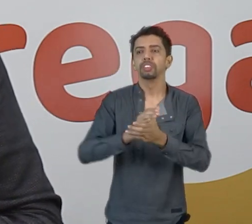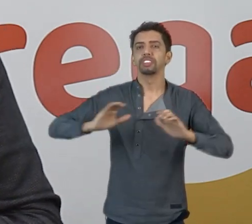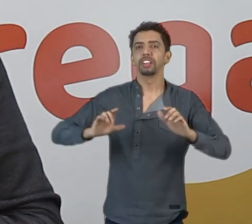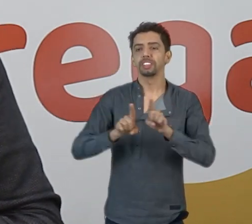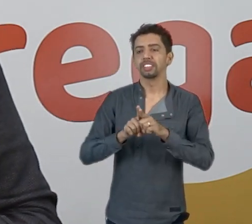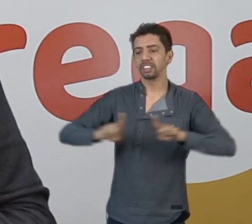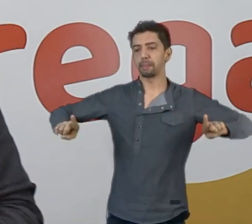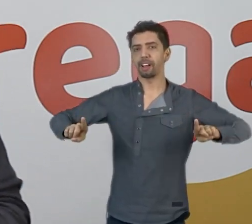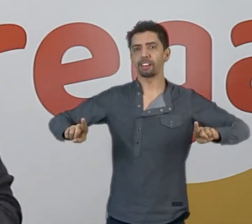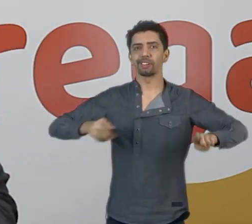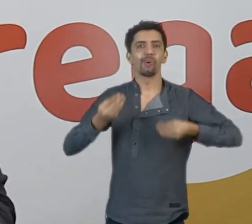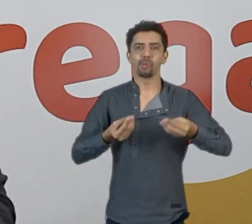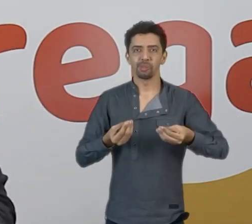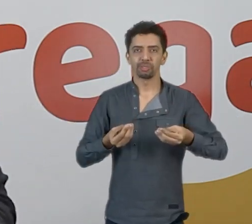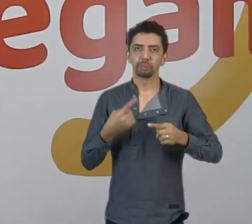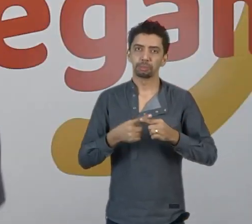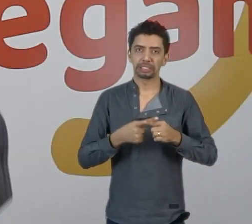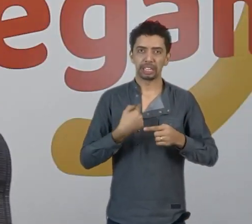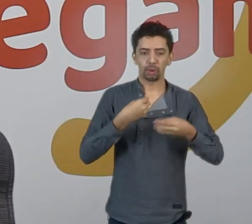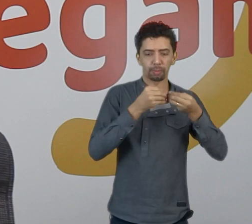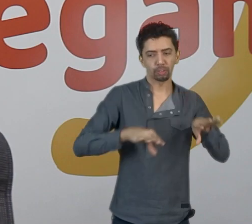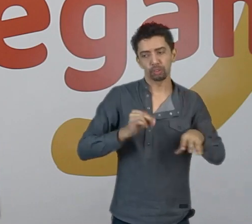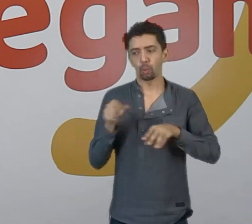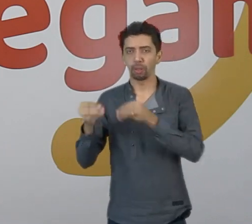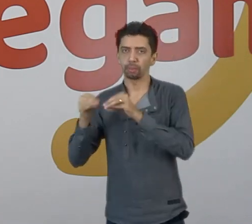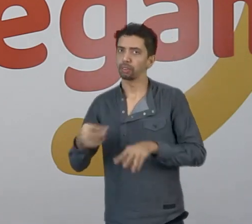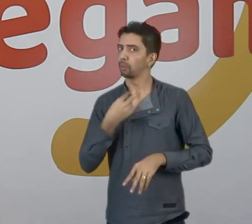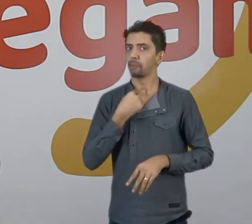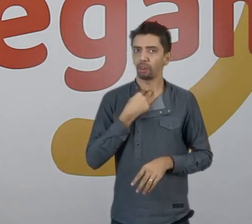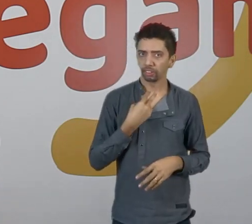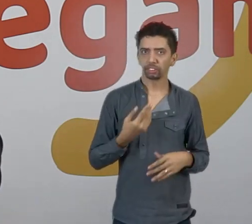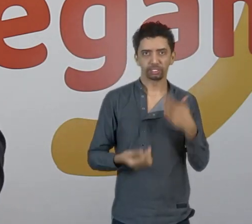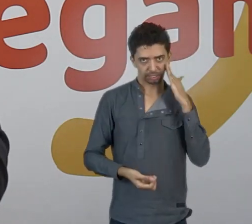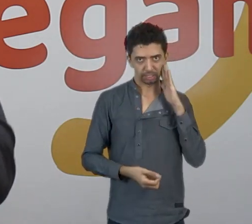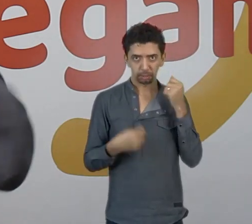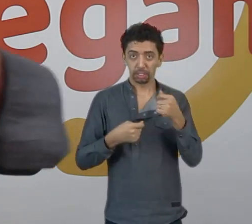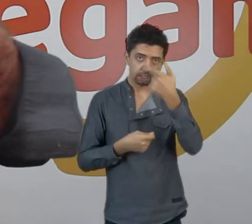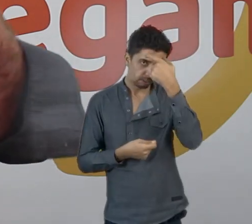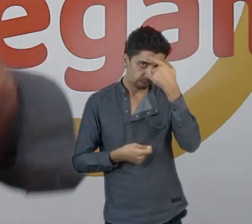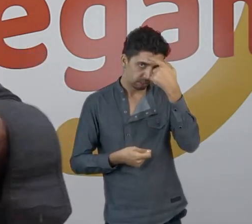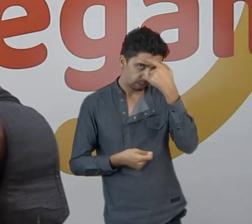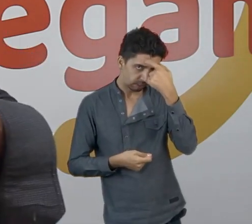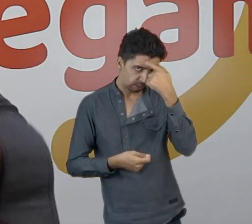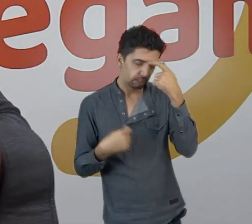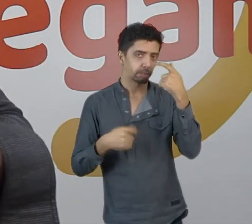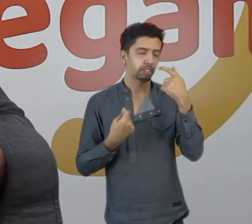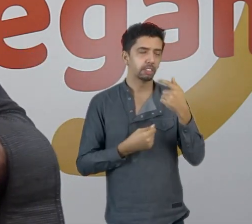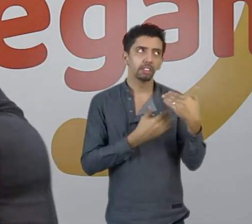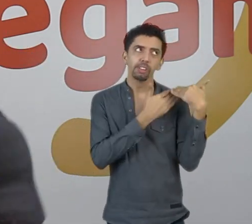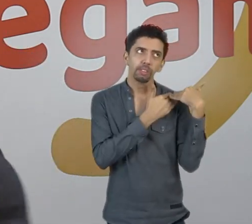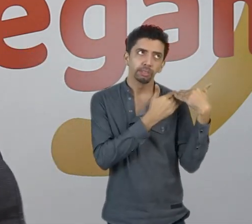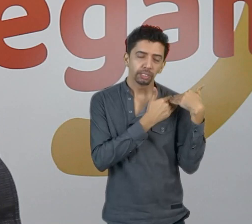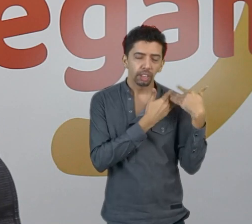Reinaldo como é que faz isso praticando porque se você faz esse exercício de uma forma bem dura no